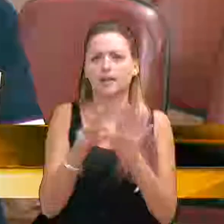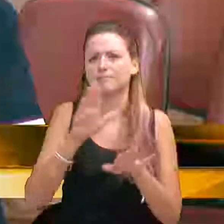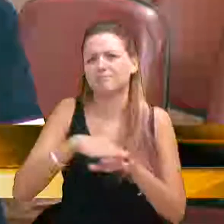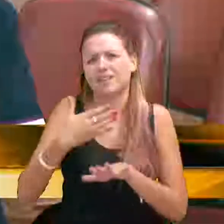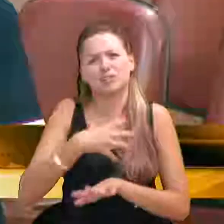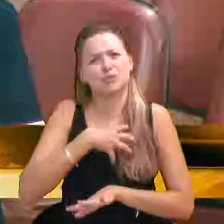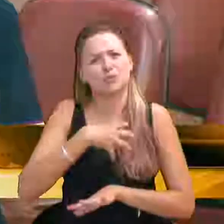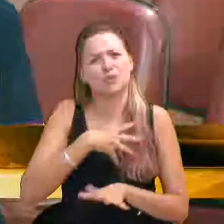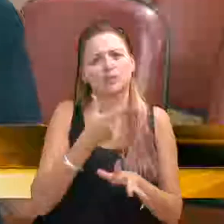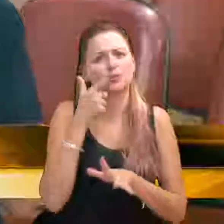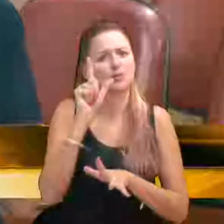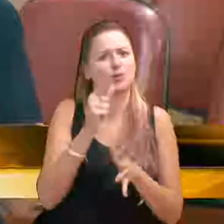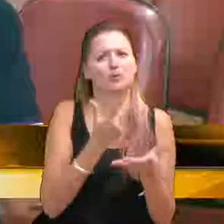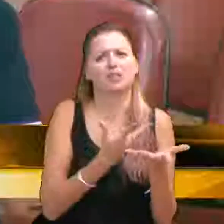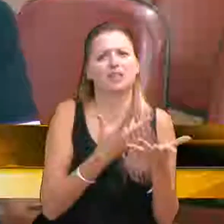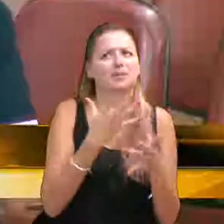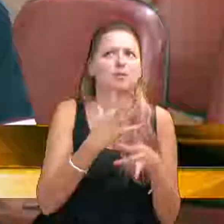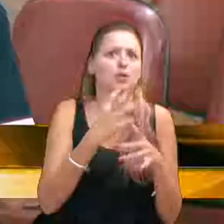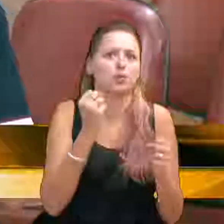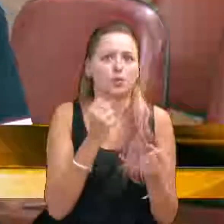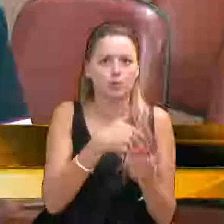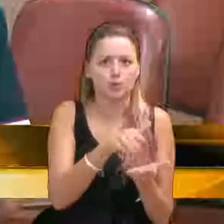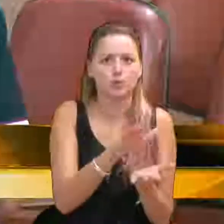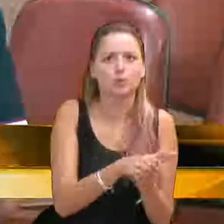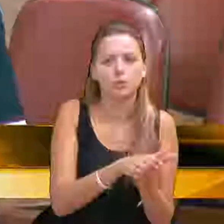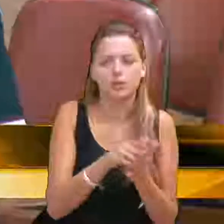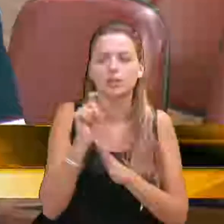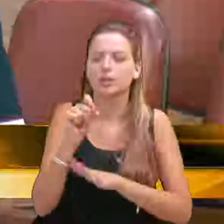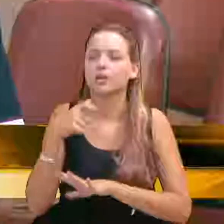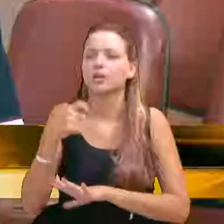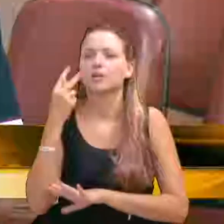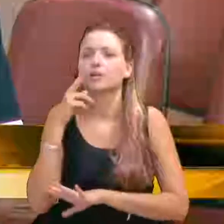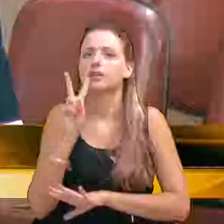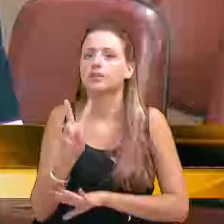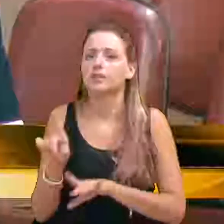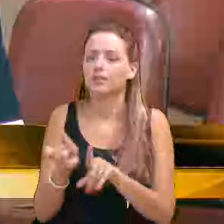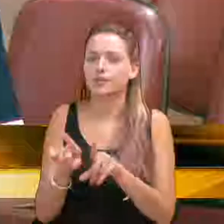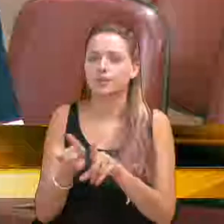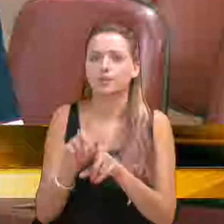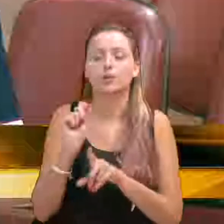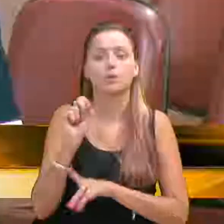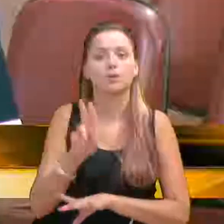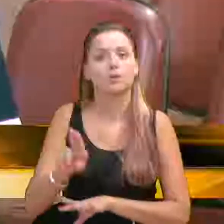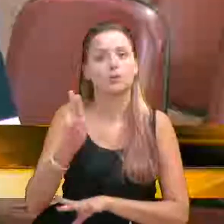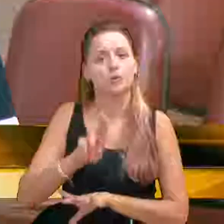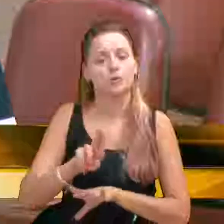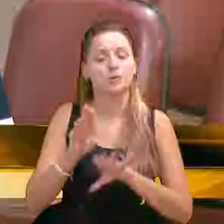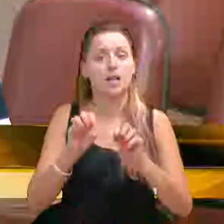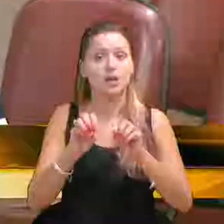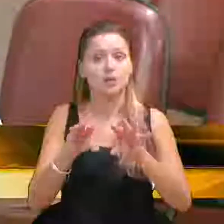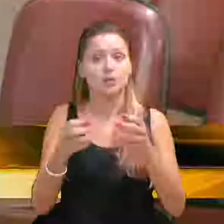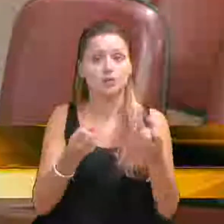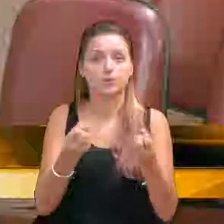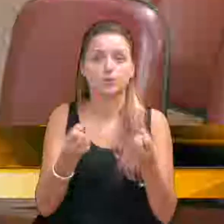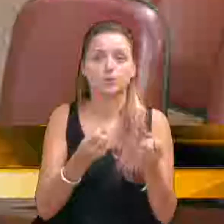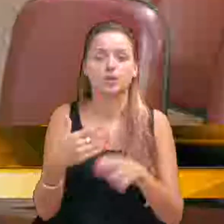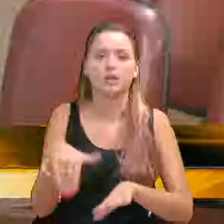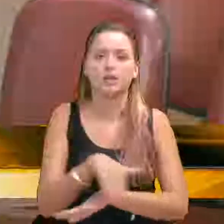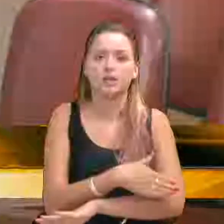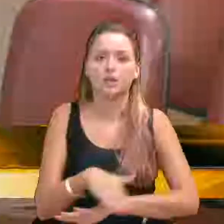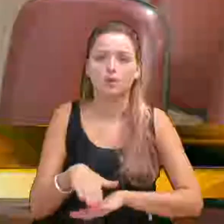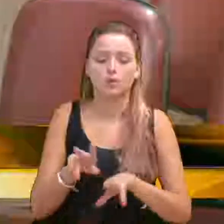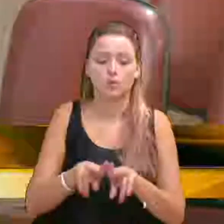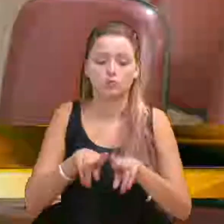fonte arrecadatória. Outra questão a ser ponderada é a necessidade da utilização dos faróis acesos em rodovias com